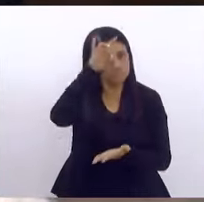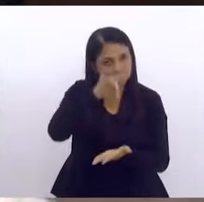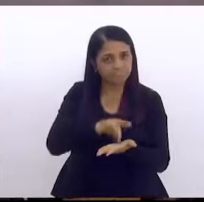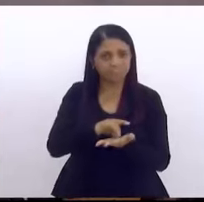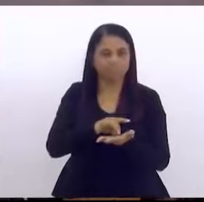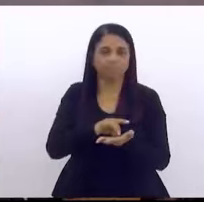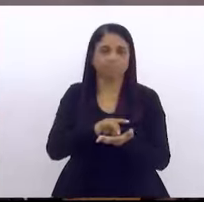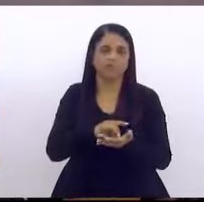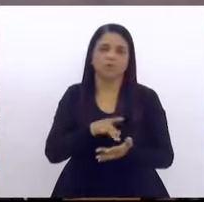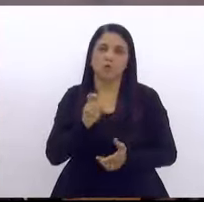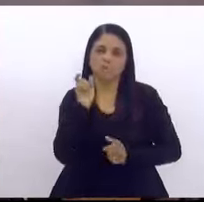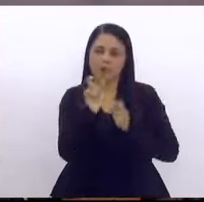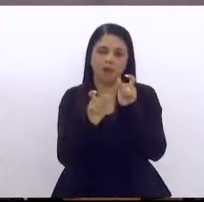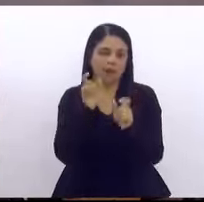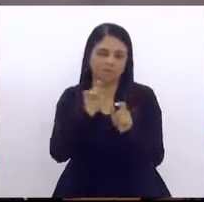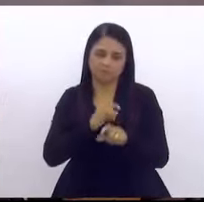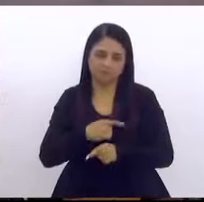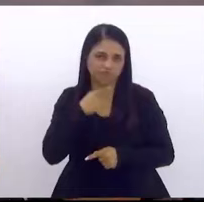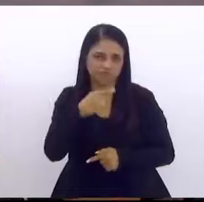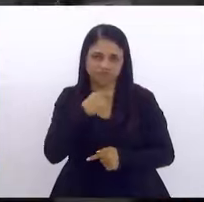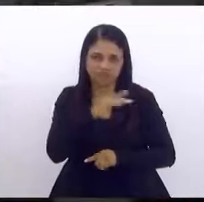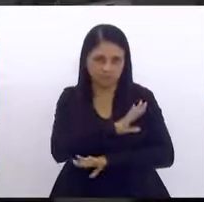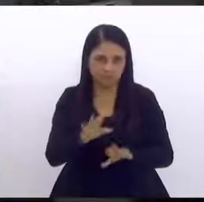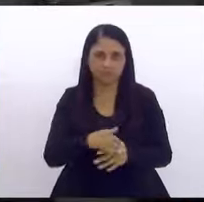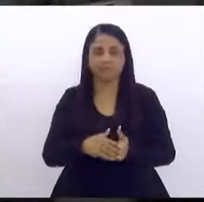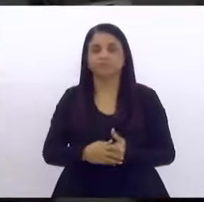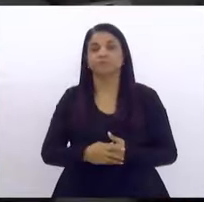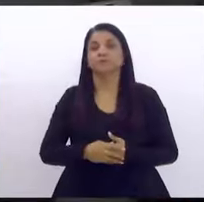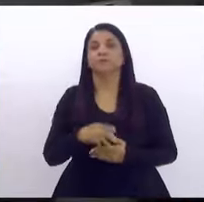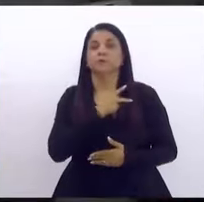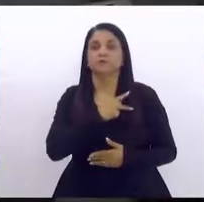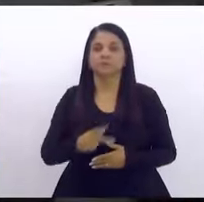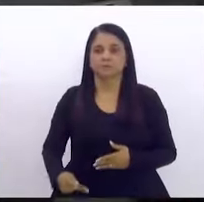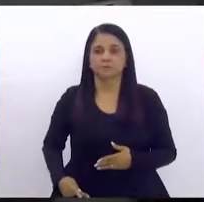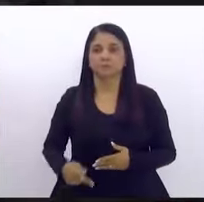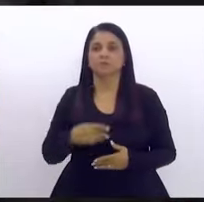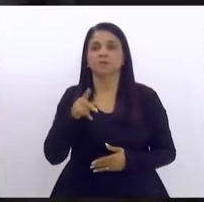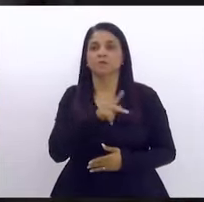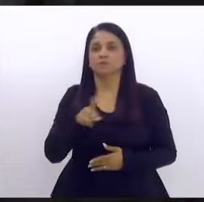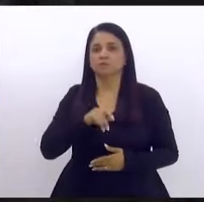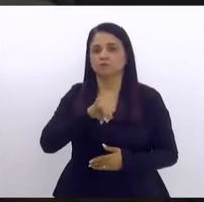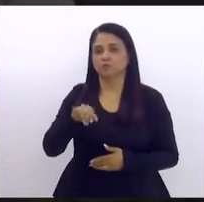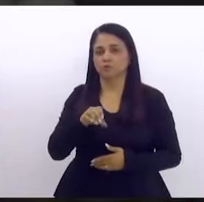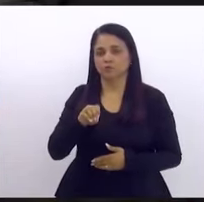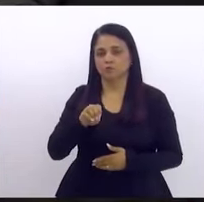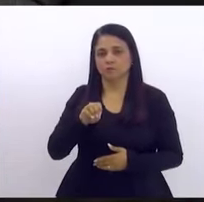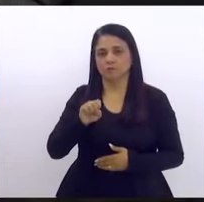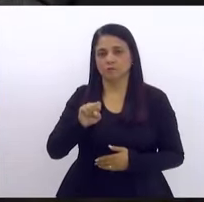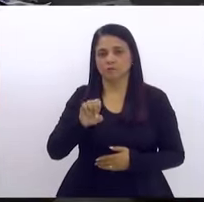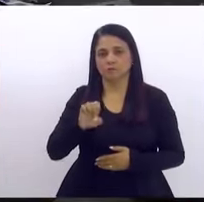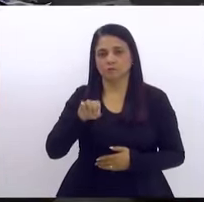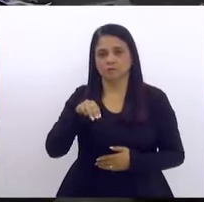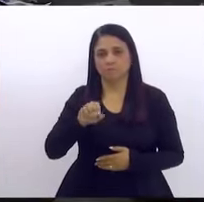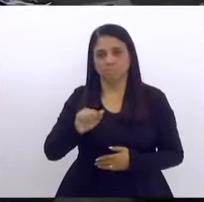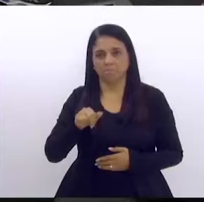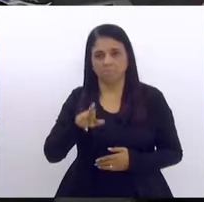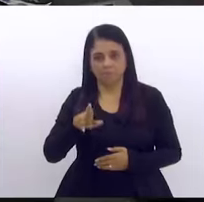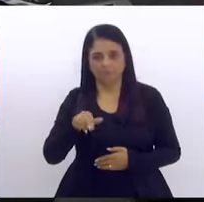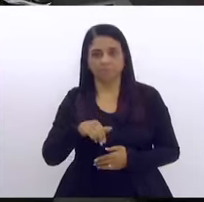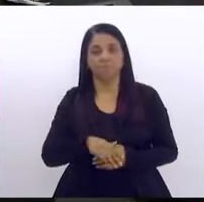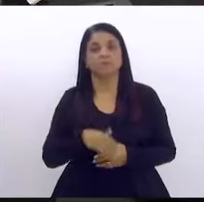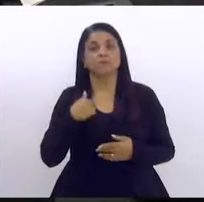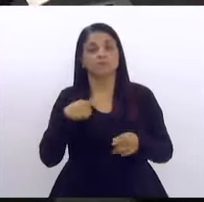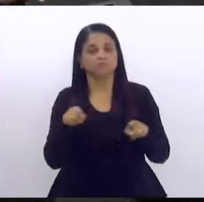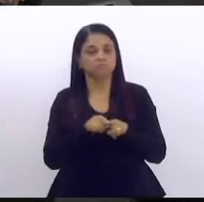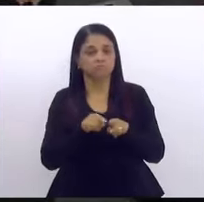e não nas palavras. Presidente. Professor Josemar. Primeiro,